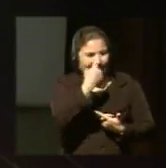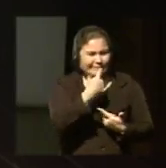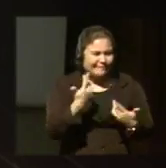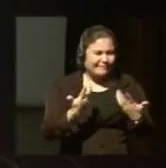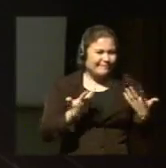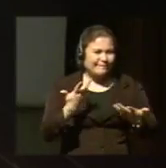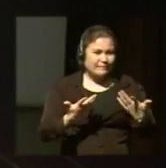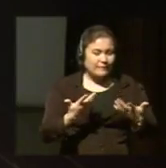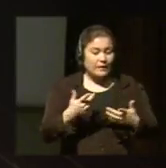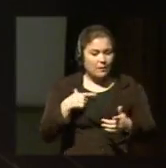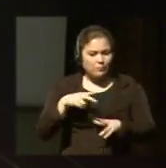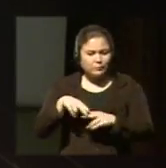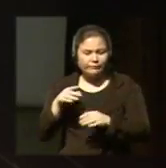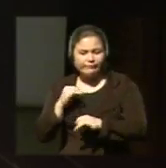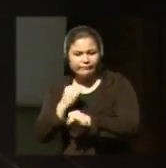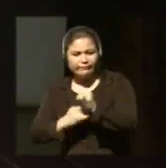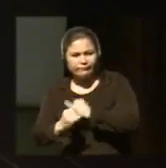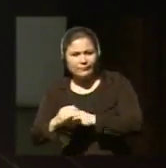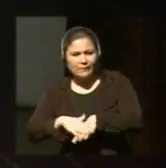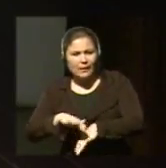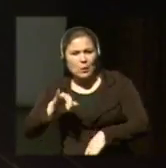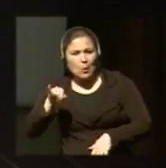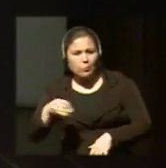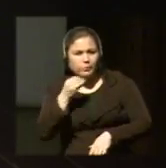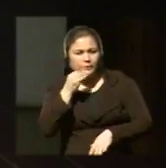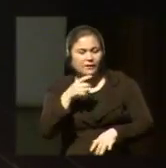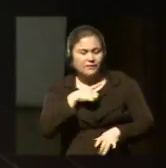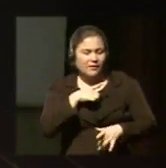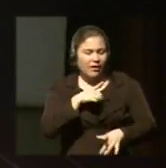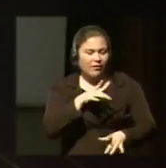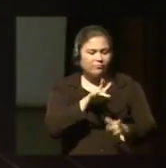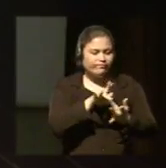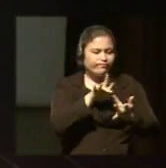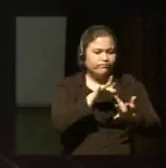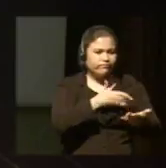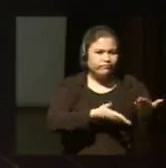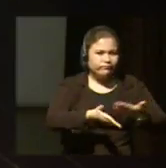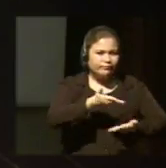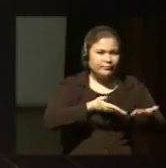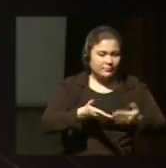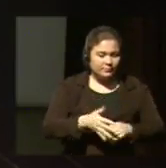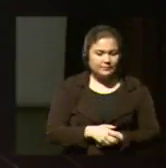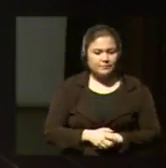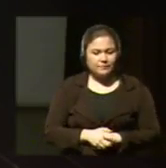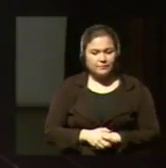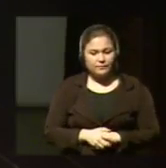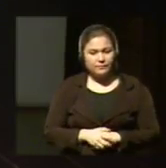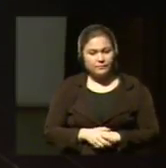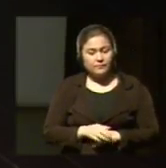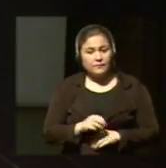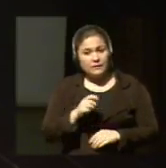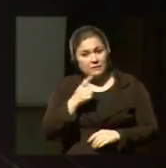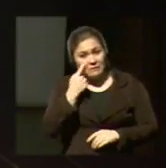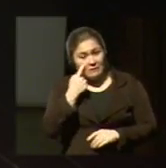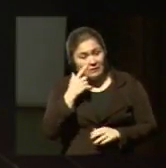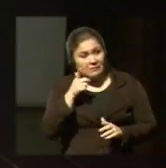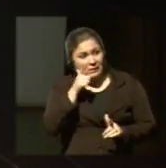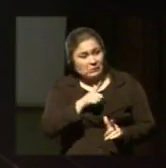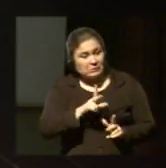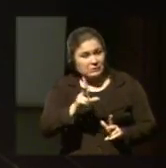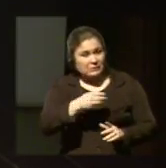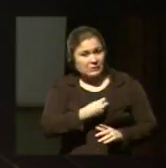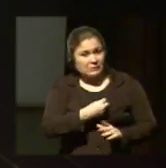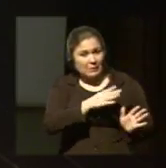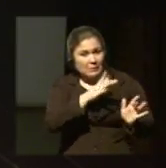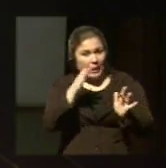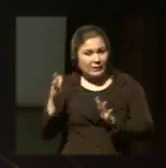via digital é uma nova oportunidade de criar novas ligações aí. A questão é se isso aí vai ser sustentável a longo